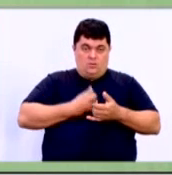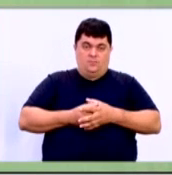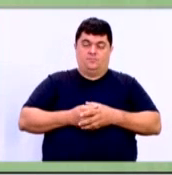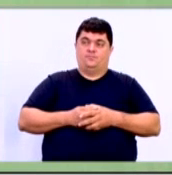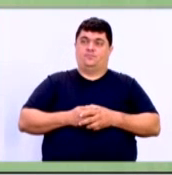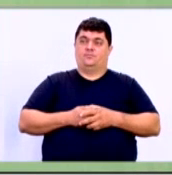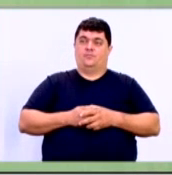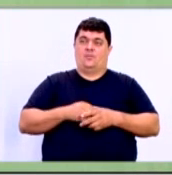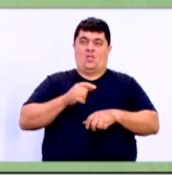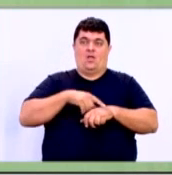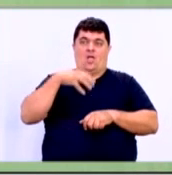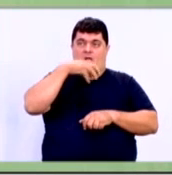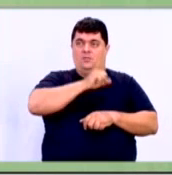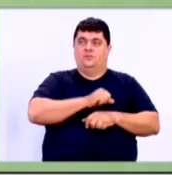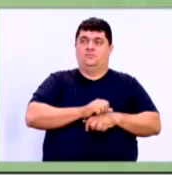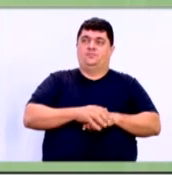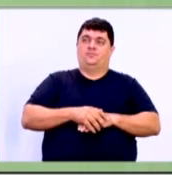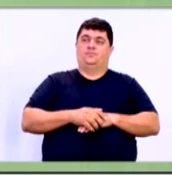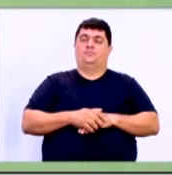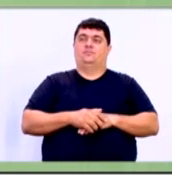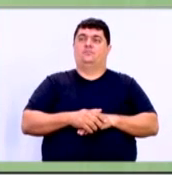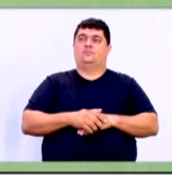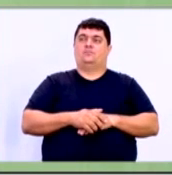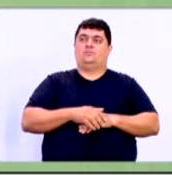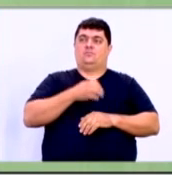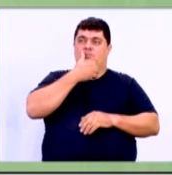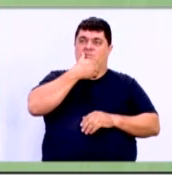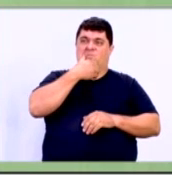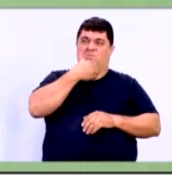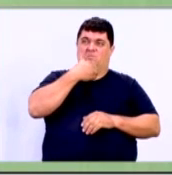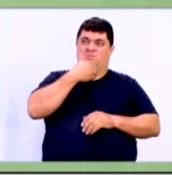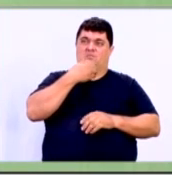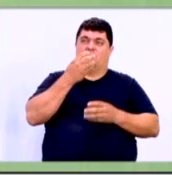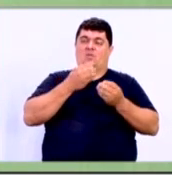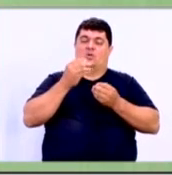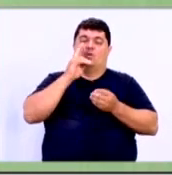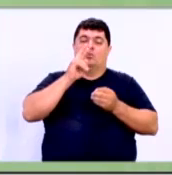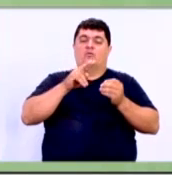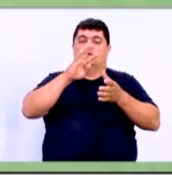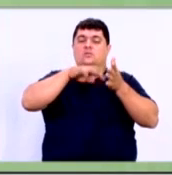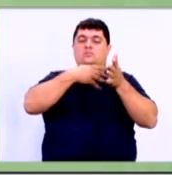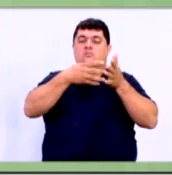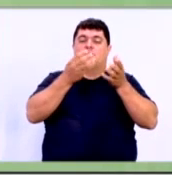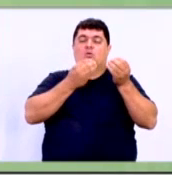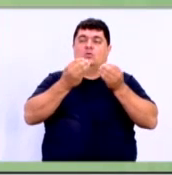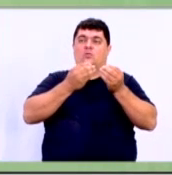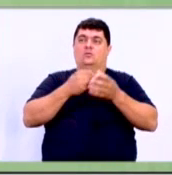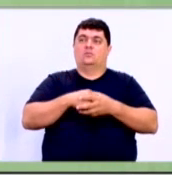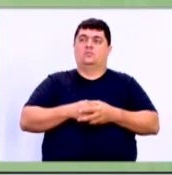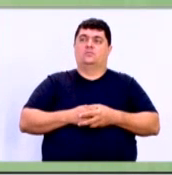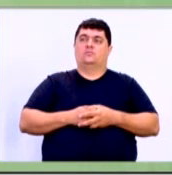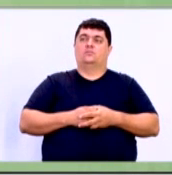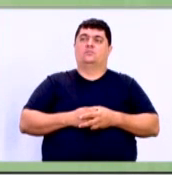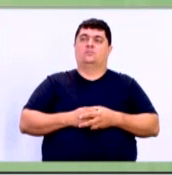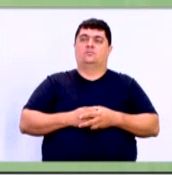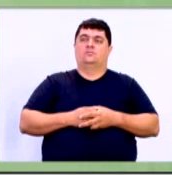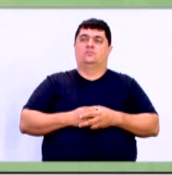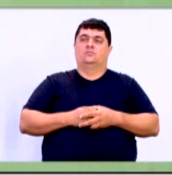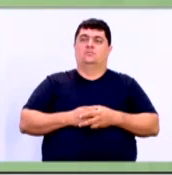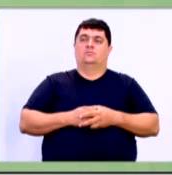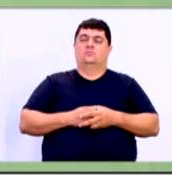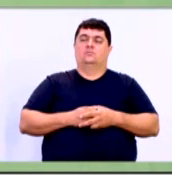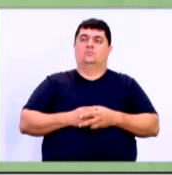vamos embora que o tempo é curto. Então, vamos agora verificar como ficam essas variáveis aqui. Vamos